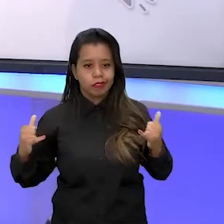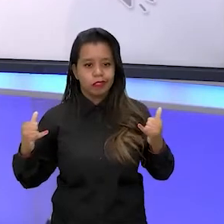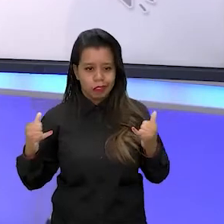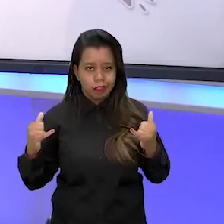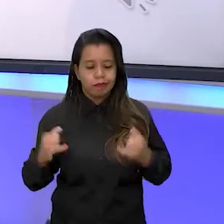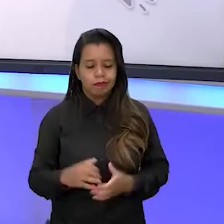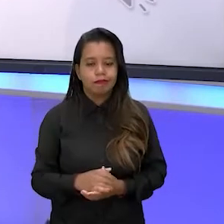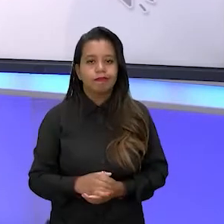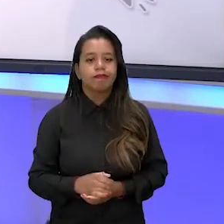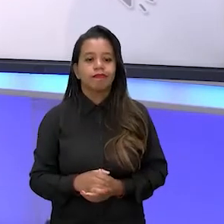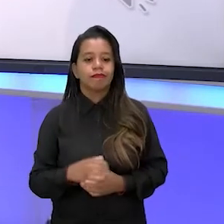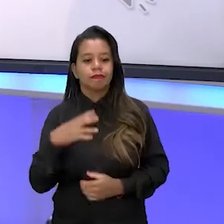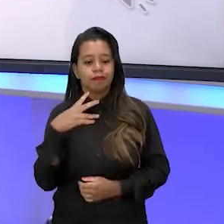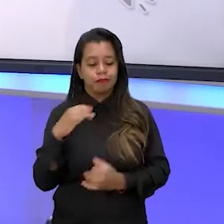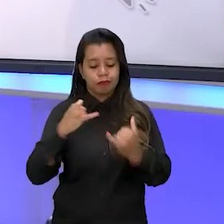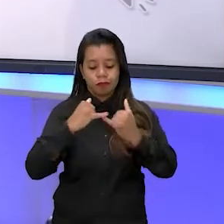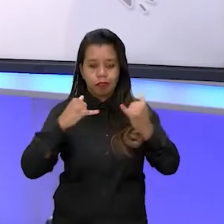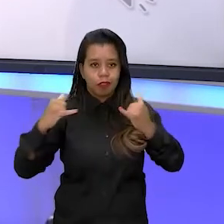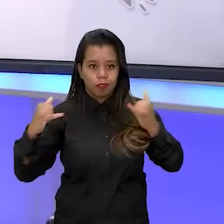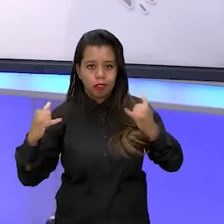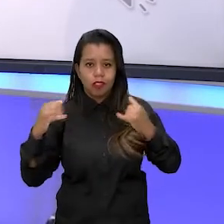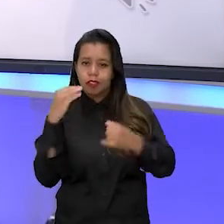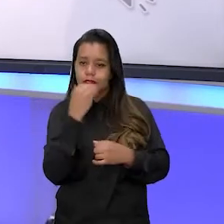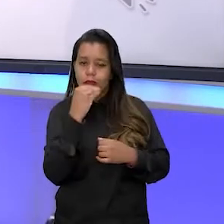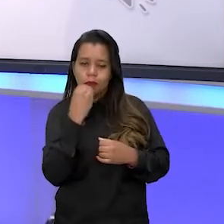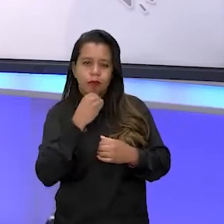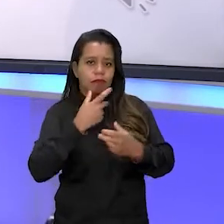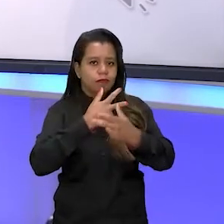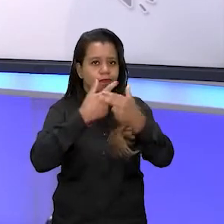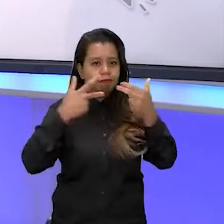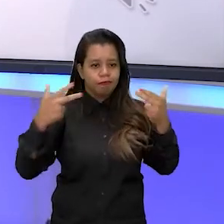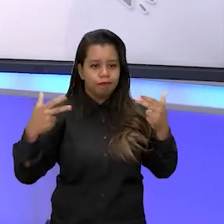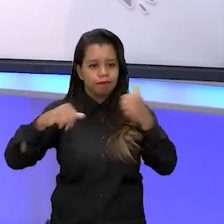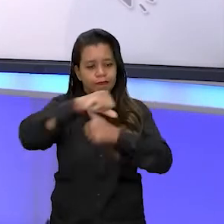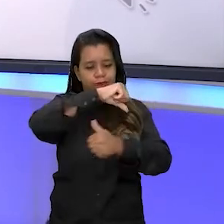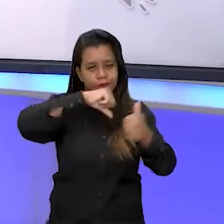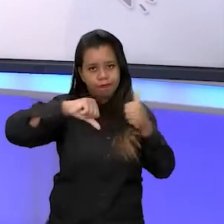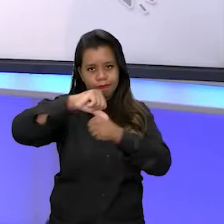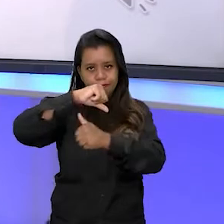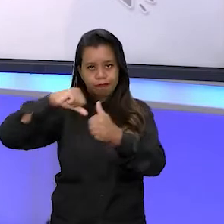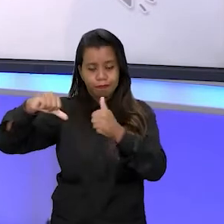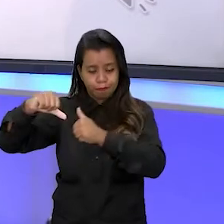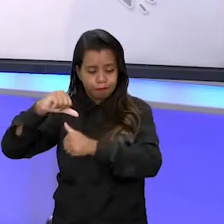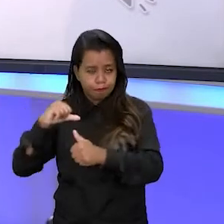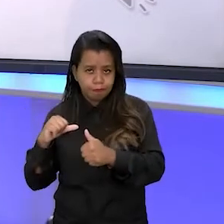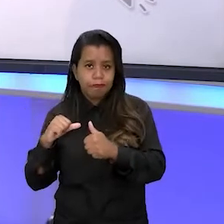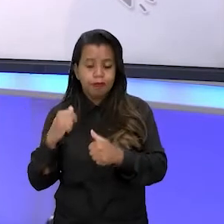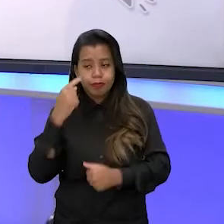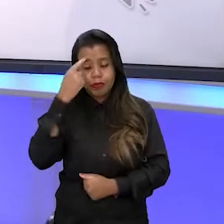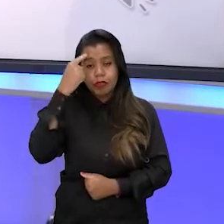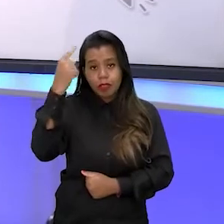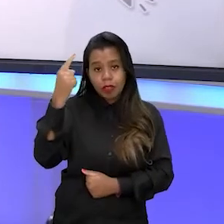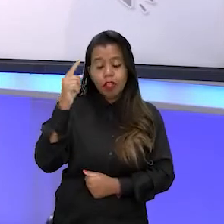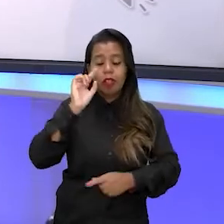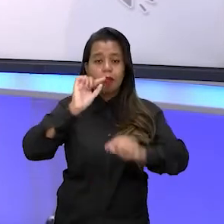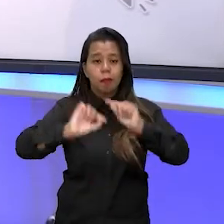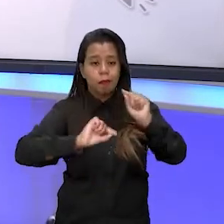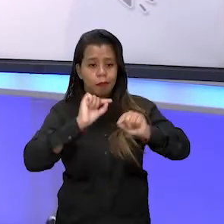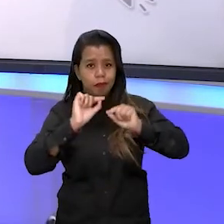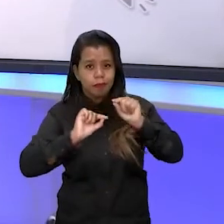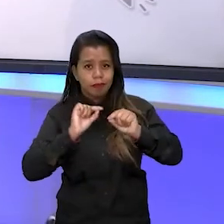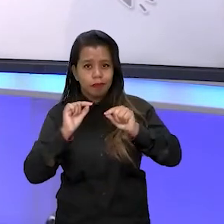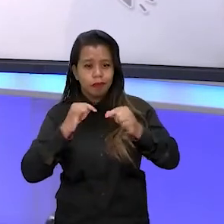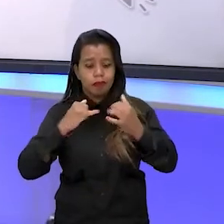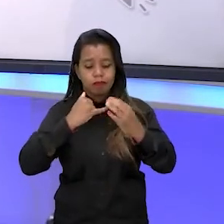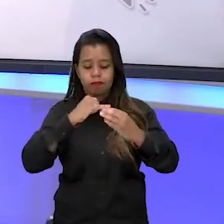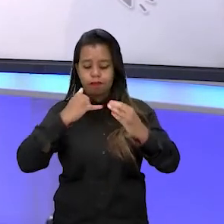corrente elétrica, ela é aproveitada aí para fazer outras transformações. Lembrando que sempre que a corrente atravessa